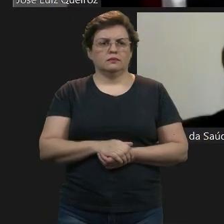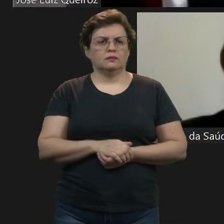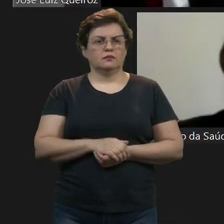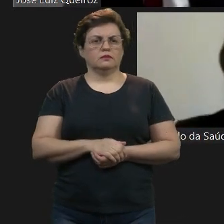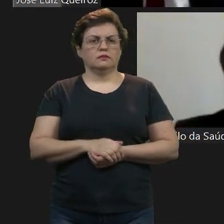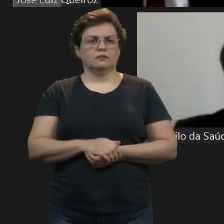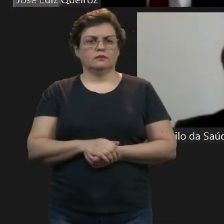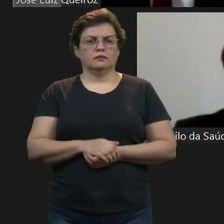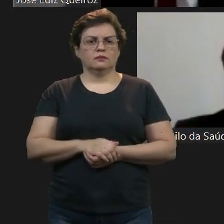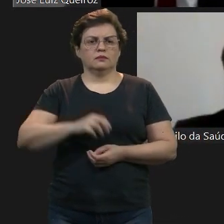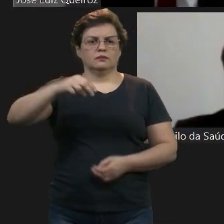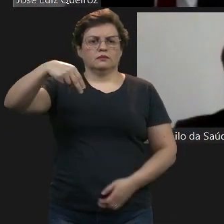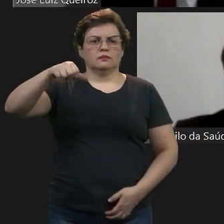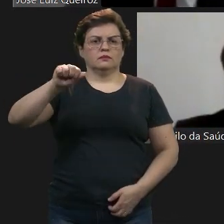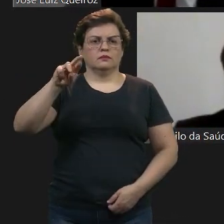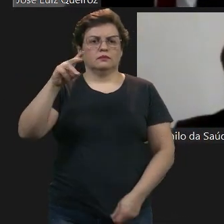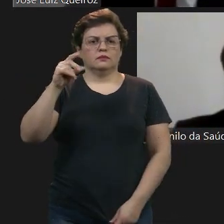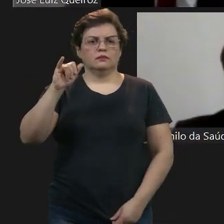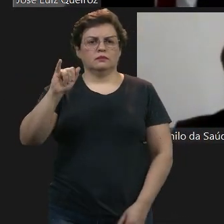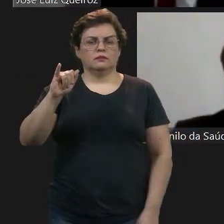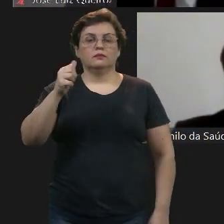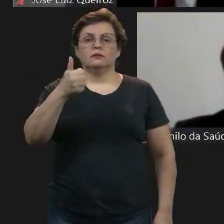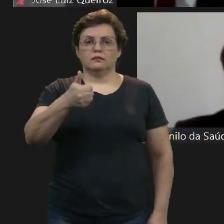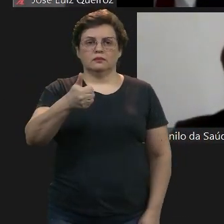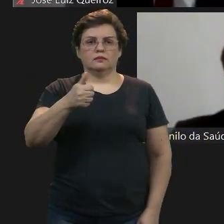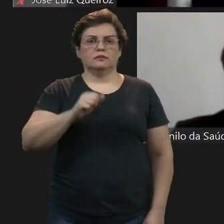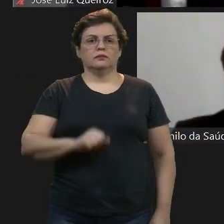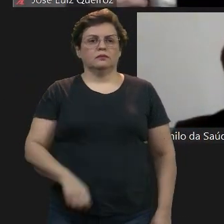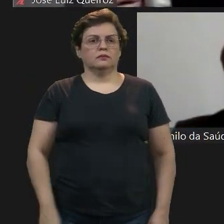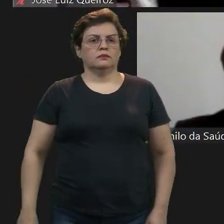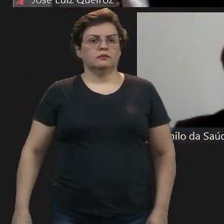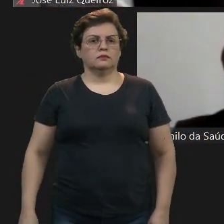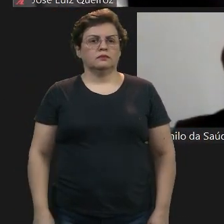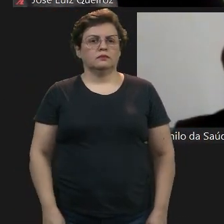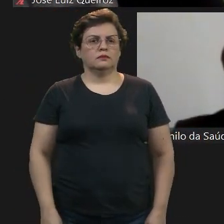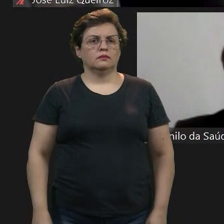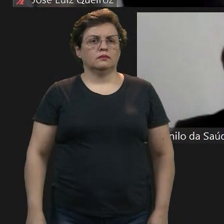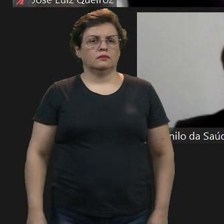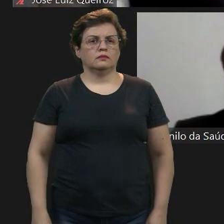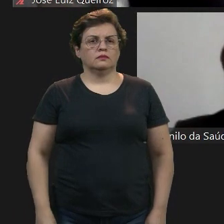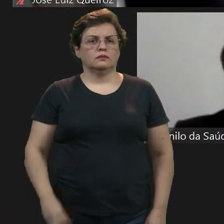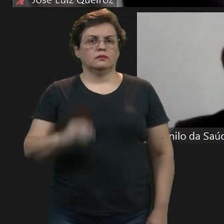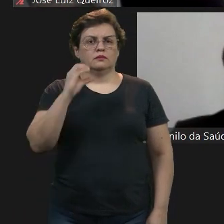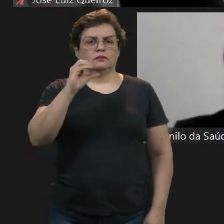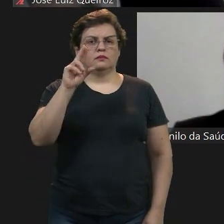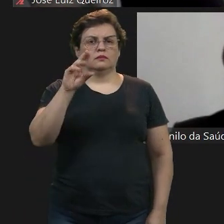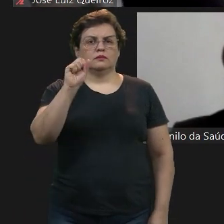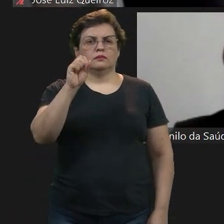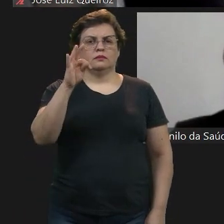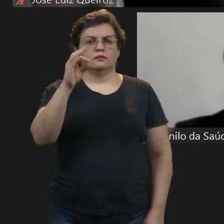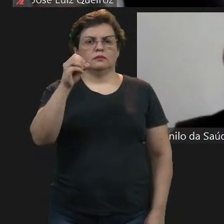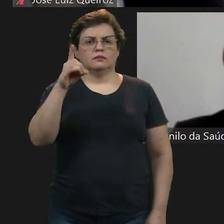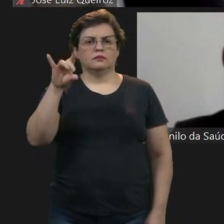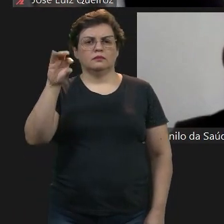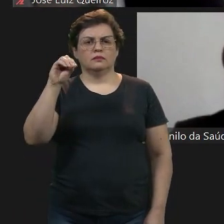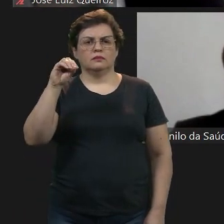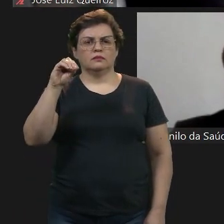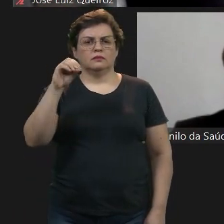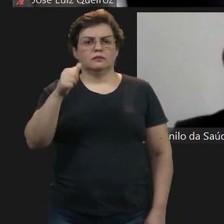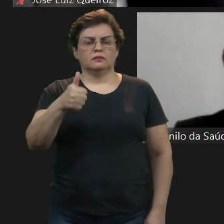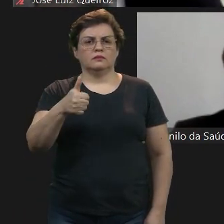Vereador Luiz Eduardo Nardi. Sim. Vereador Marcos Custódio. Sim, senhor